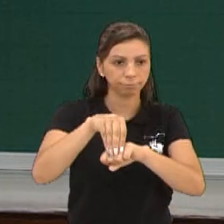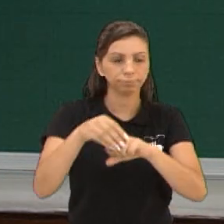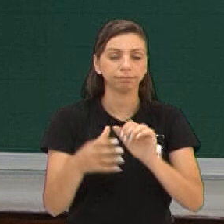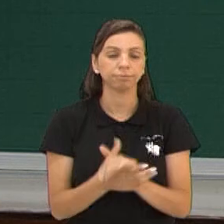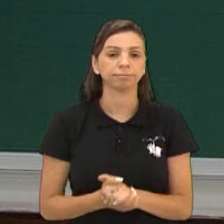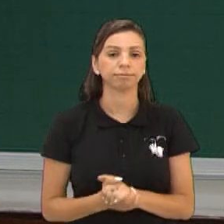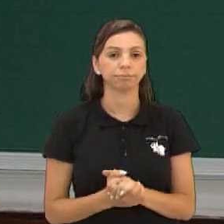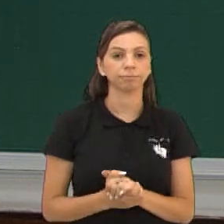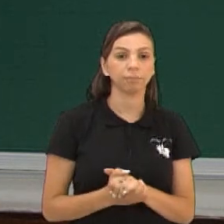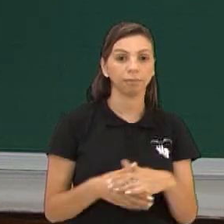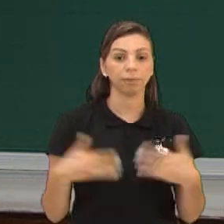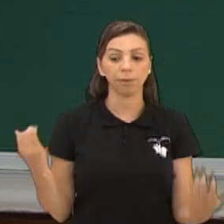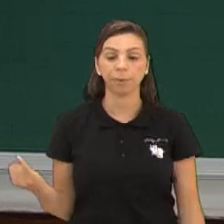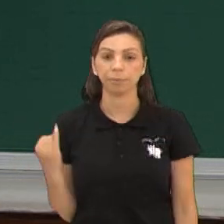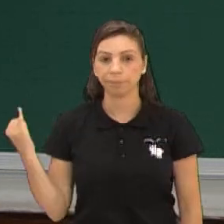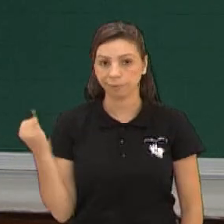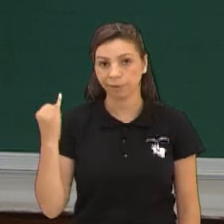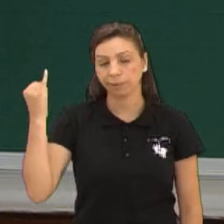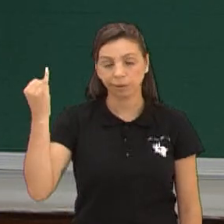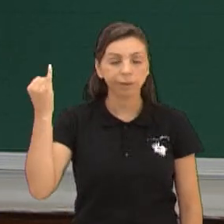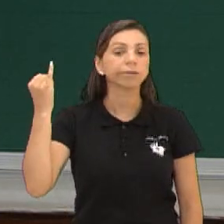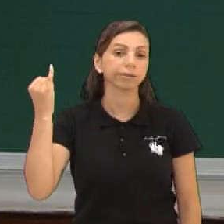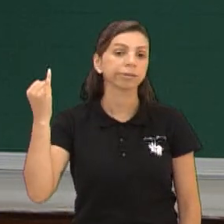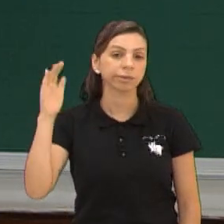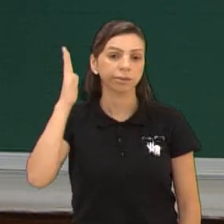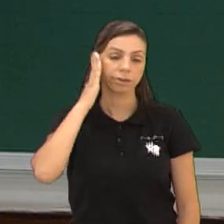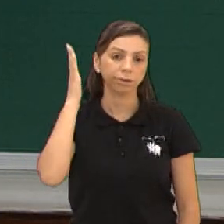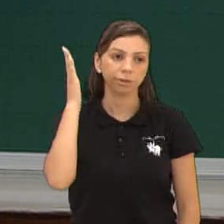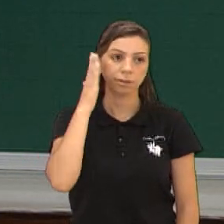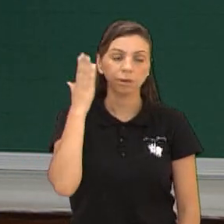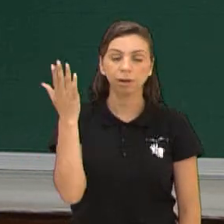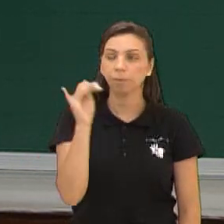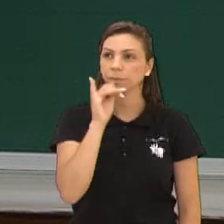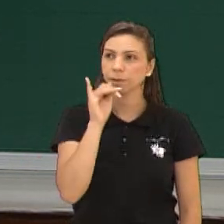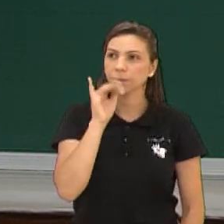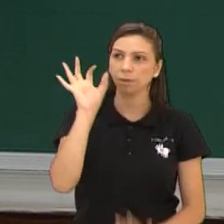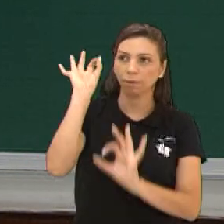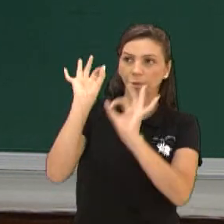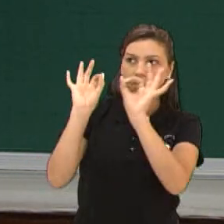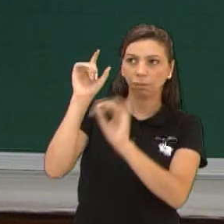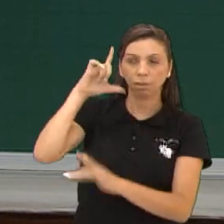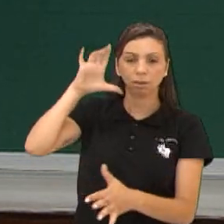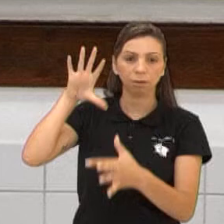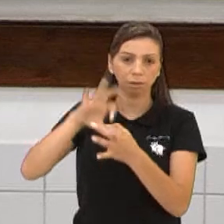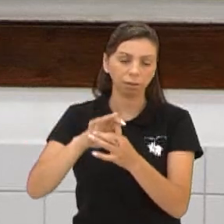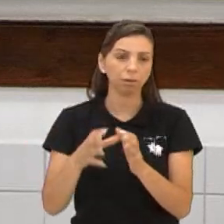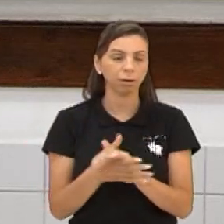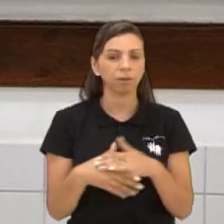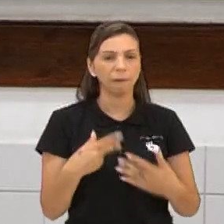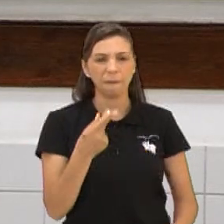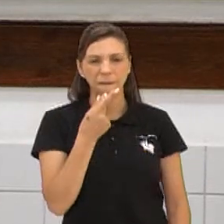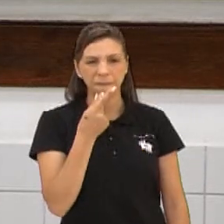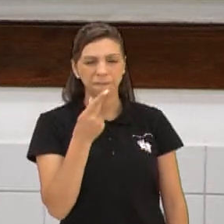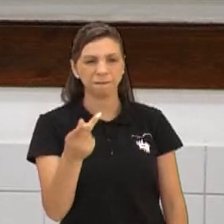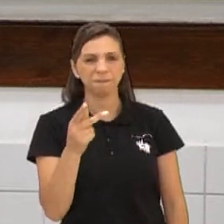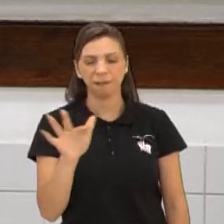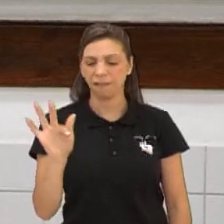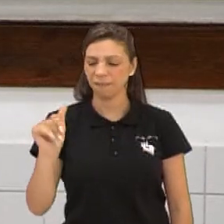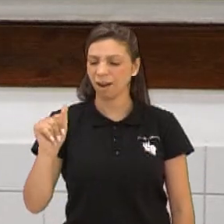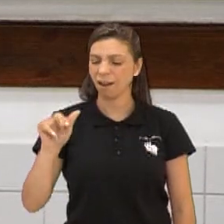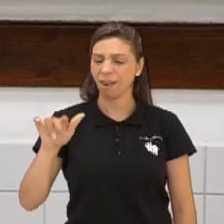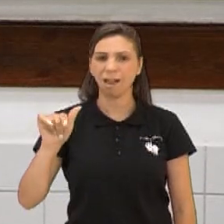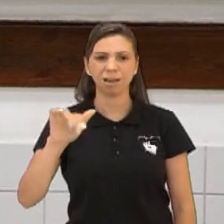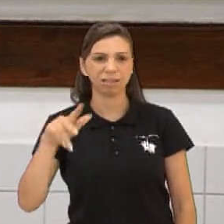é uma das coisas importantes que a gente acaba constatando como tá significando a lógica são as falácias as falácias são